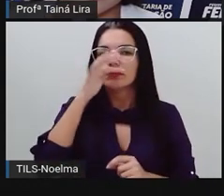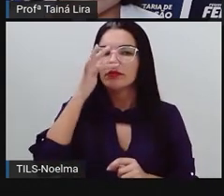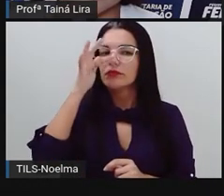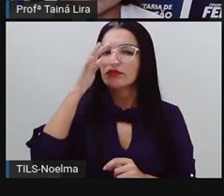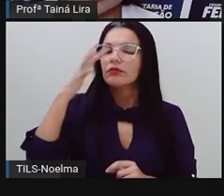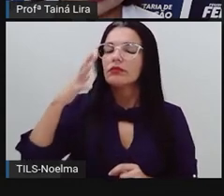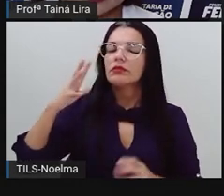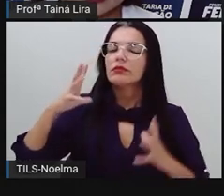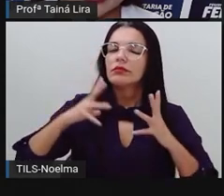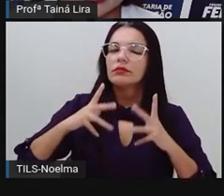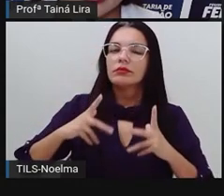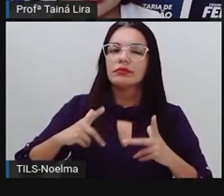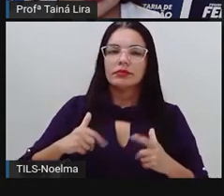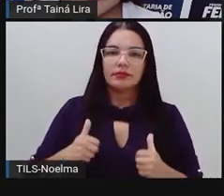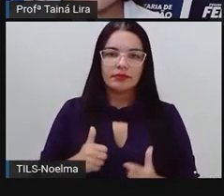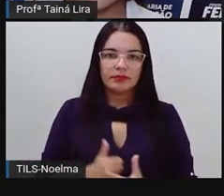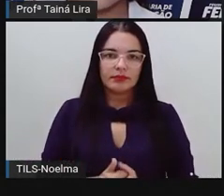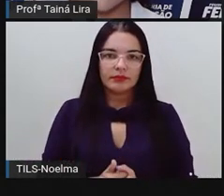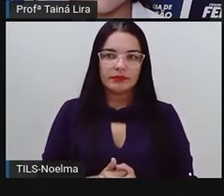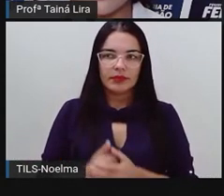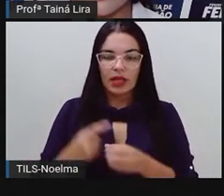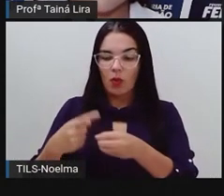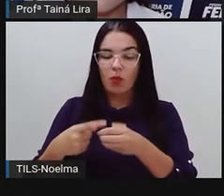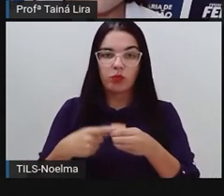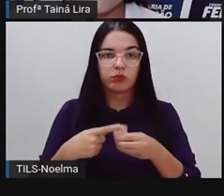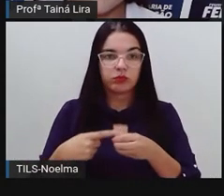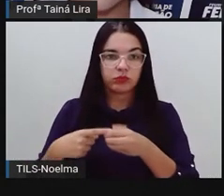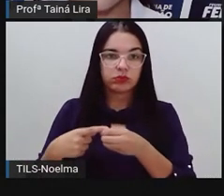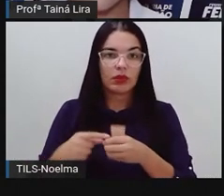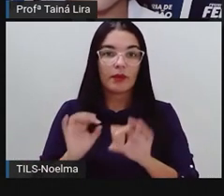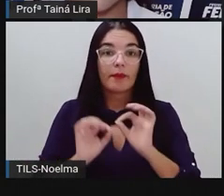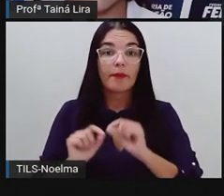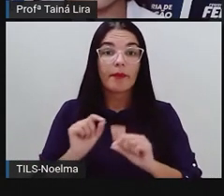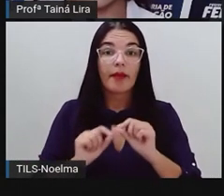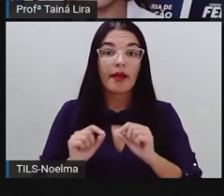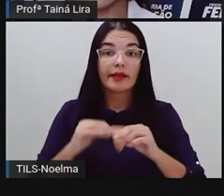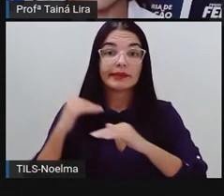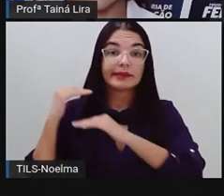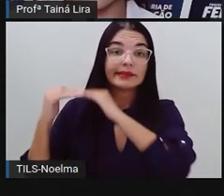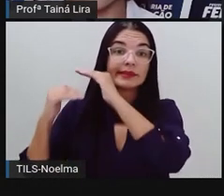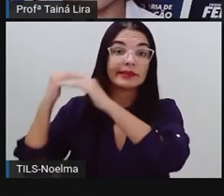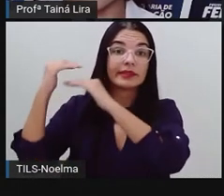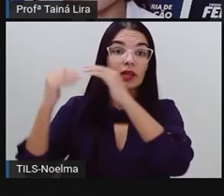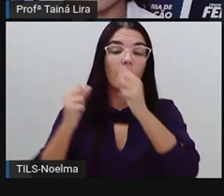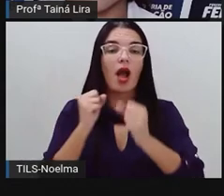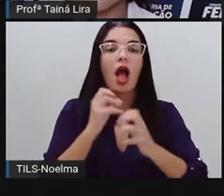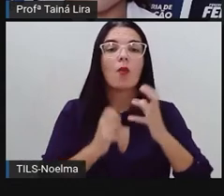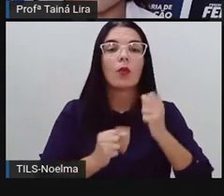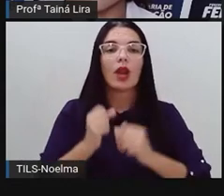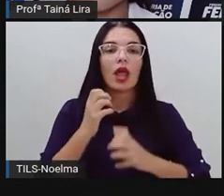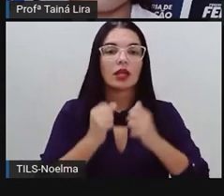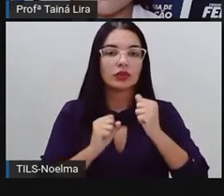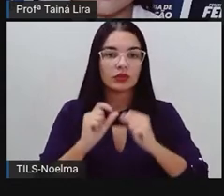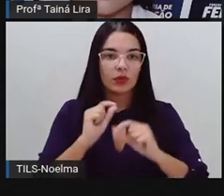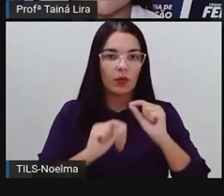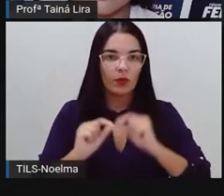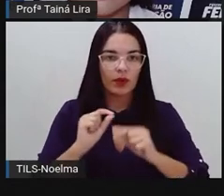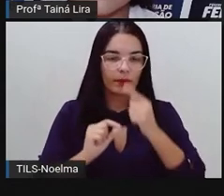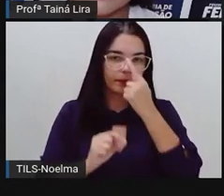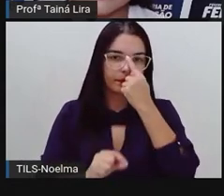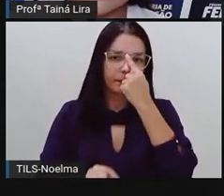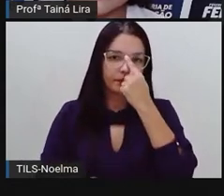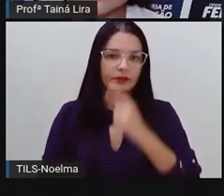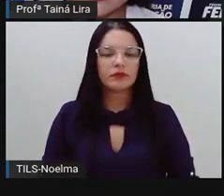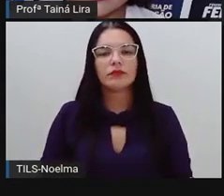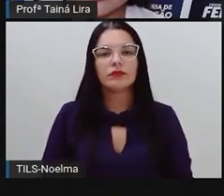Rural aqui olha lá a sequência aí da questão do leite então a gente vai ver